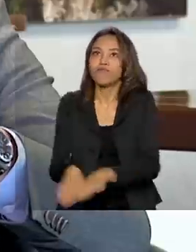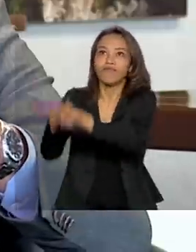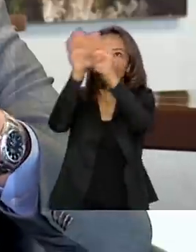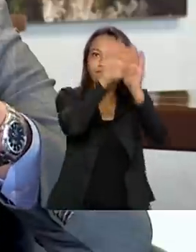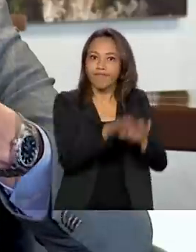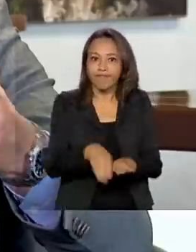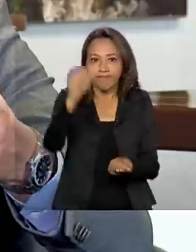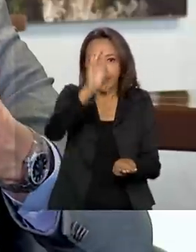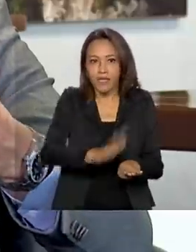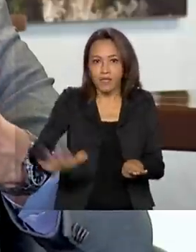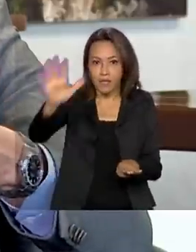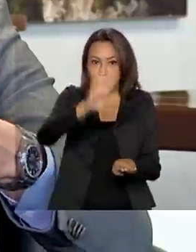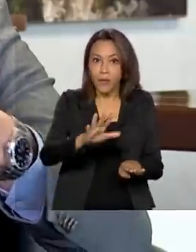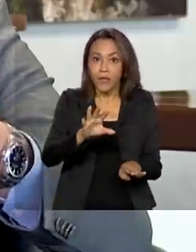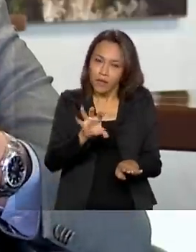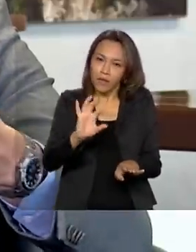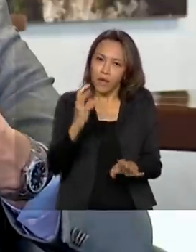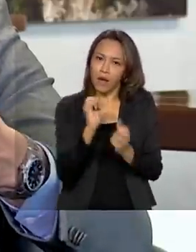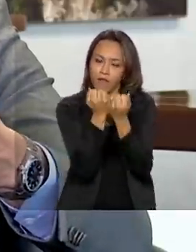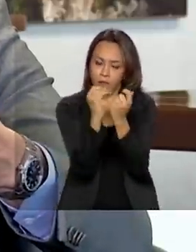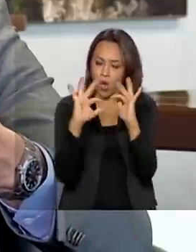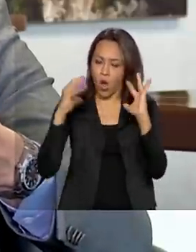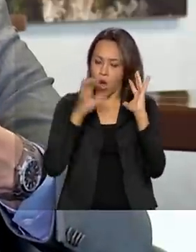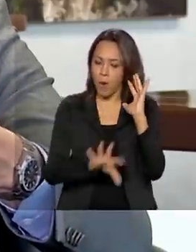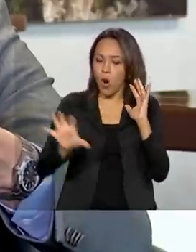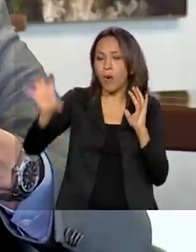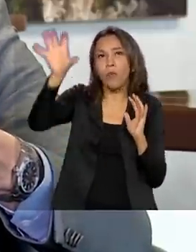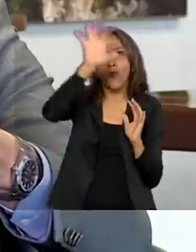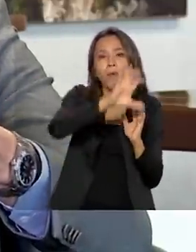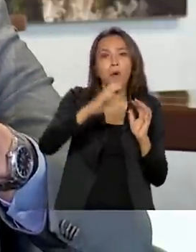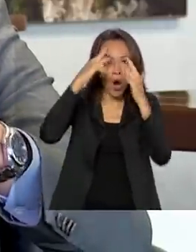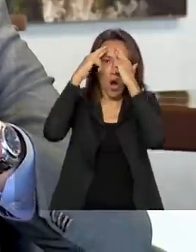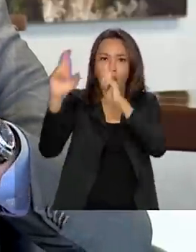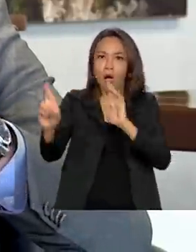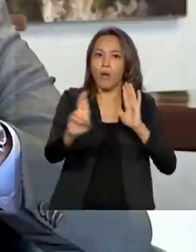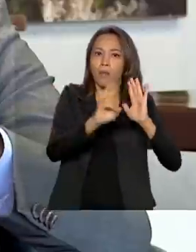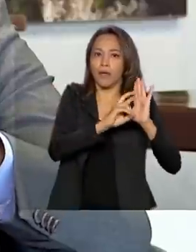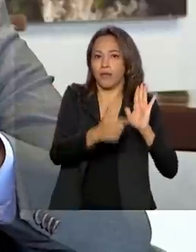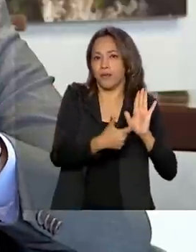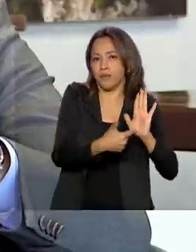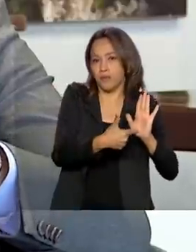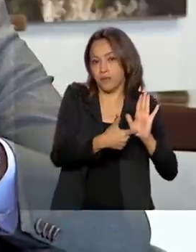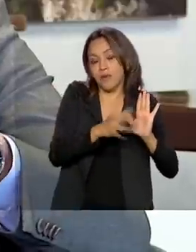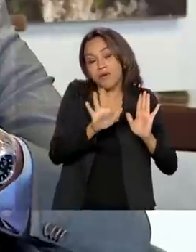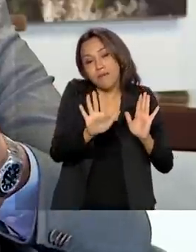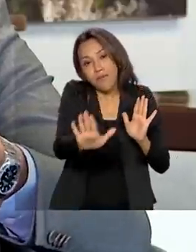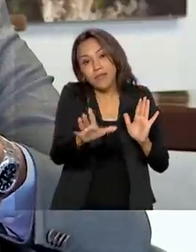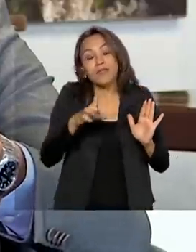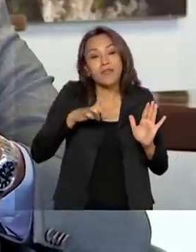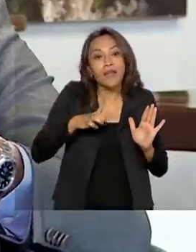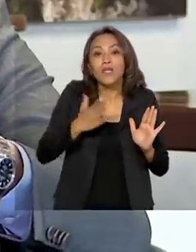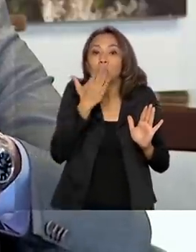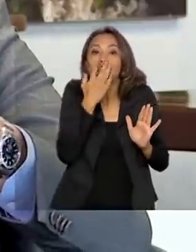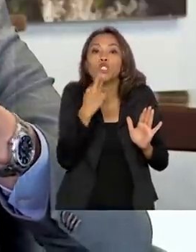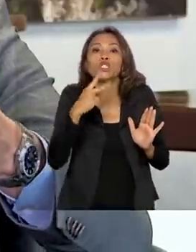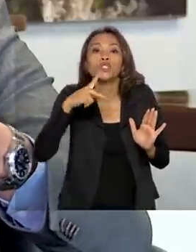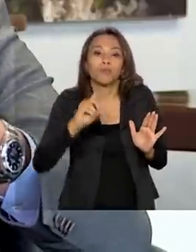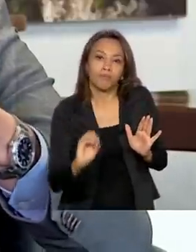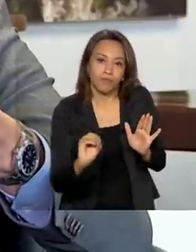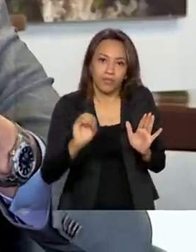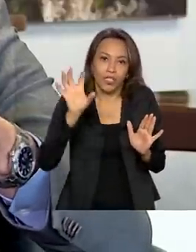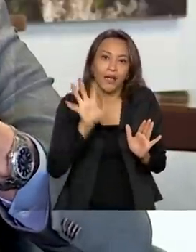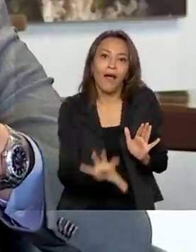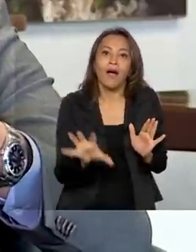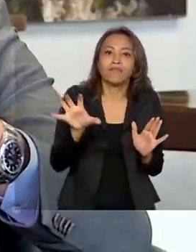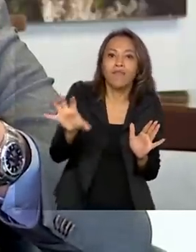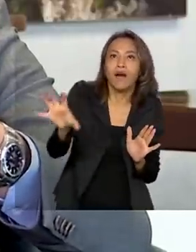e todos os biomas obedecem ao Código Florestal, que é a lei federal. A questão é que há peculiaridades, né, relativas a cada